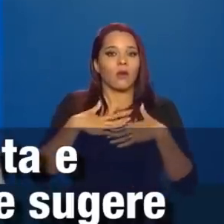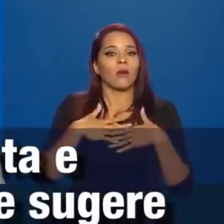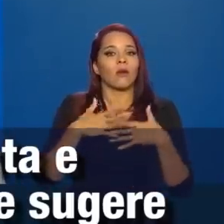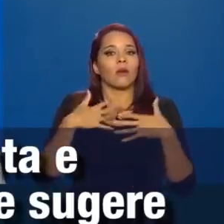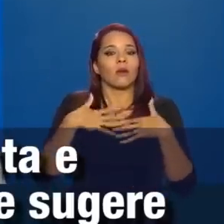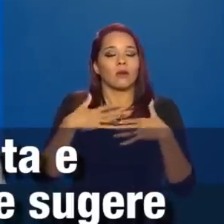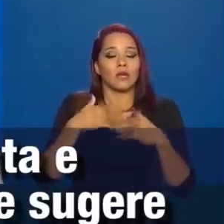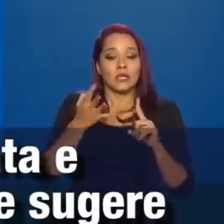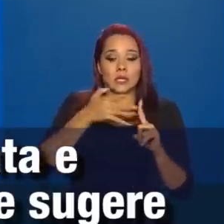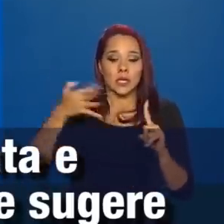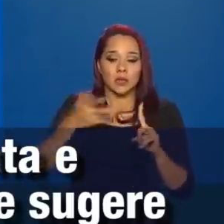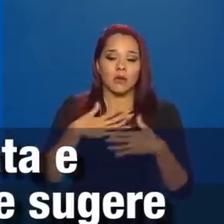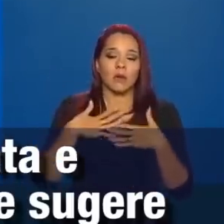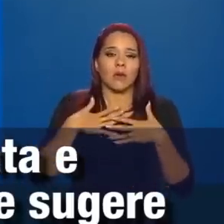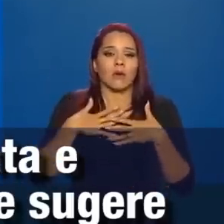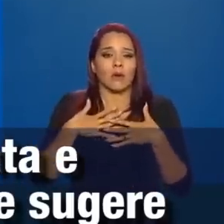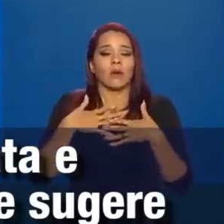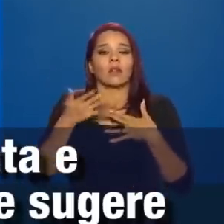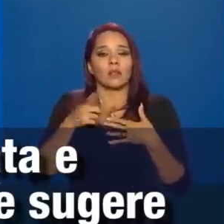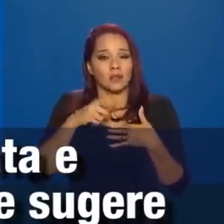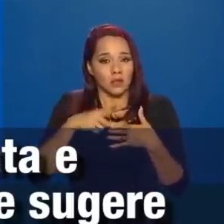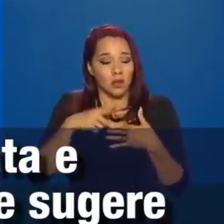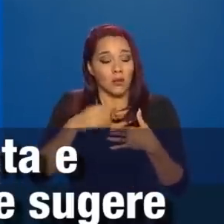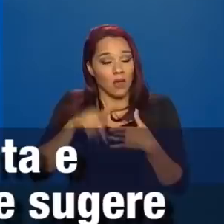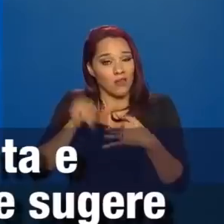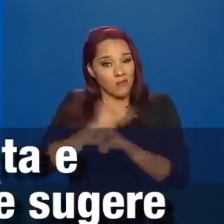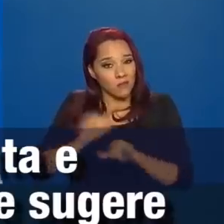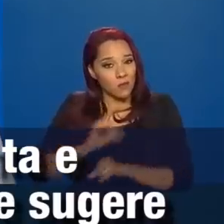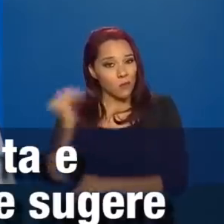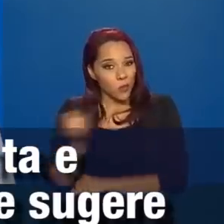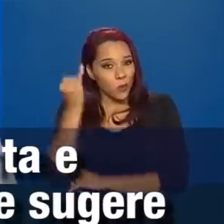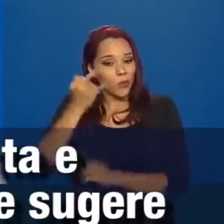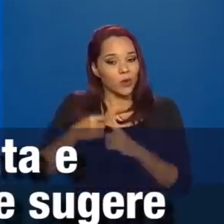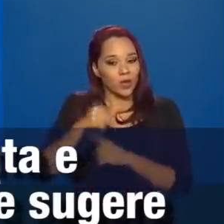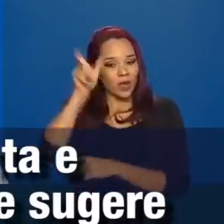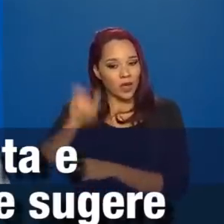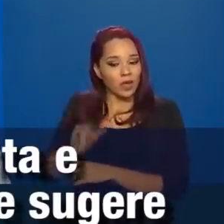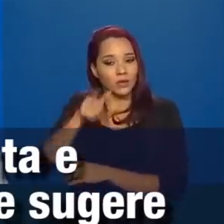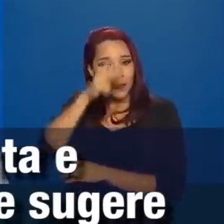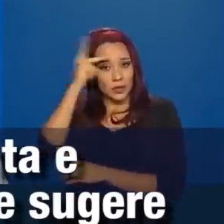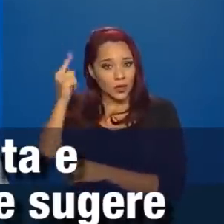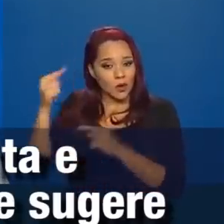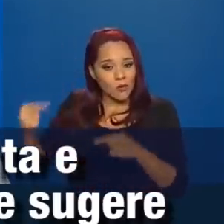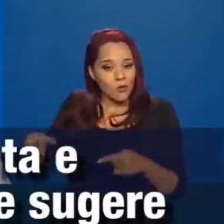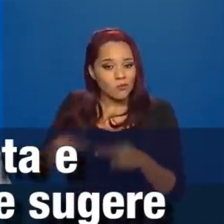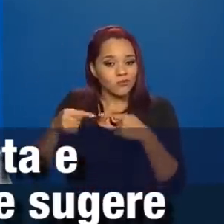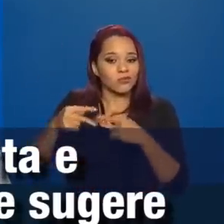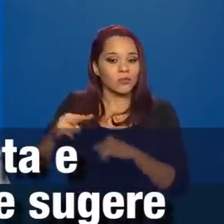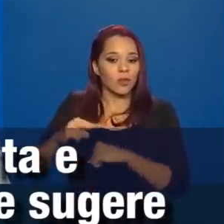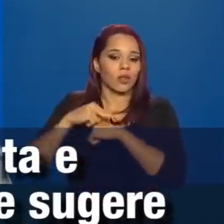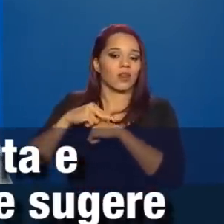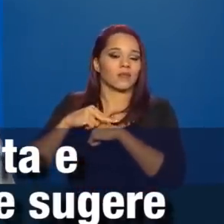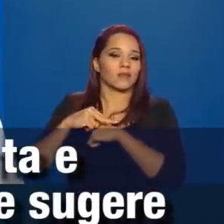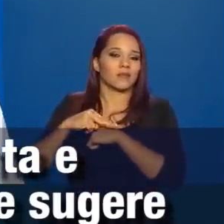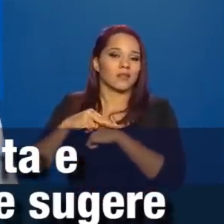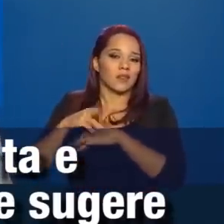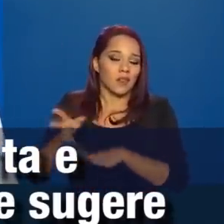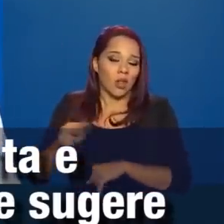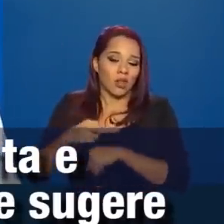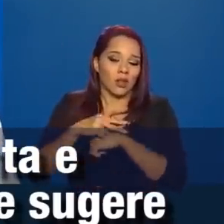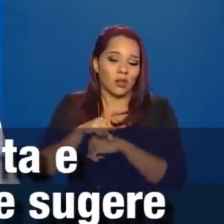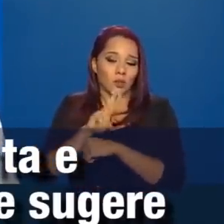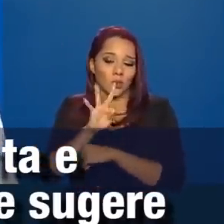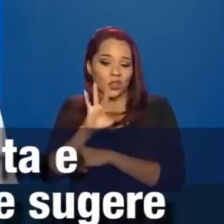grave. Por que esse dado é importante? Porque são essas pessoas que estão competindo por leito. Então, o leito ele não está